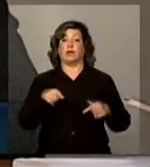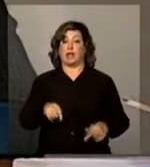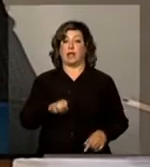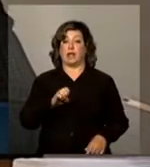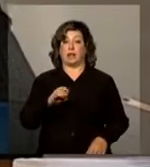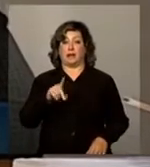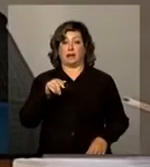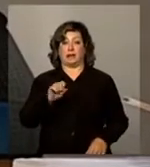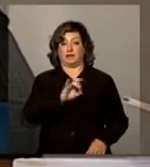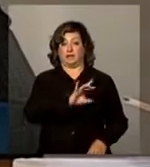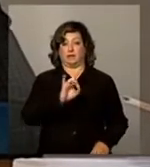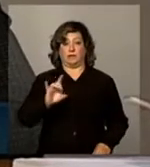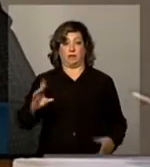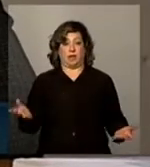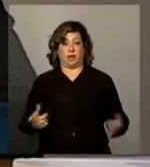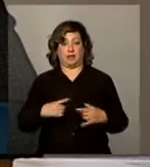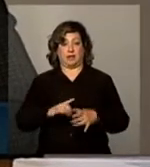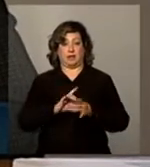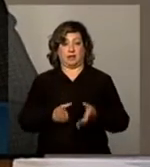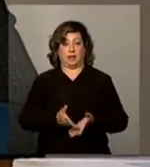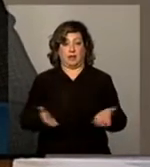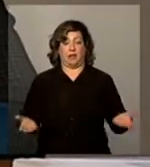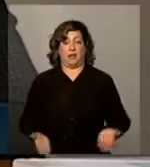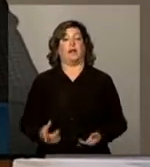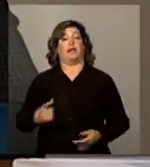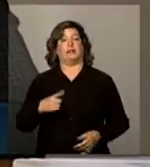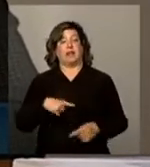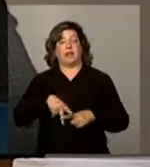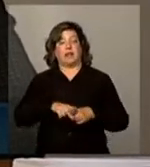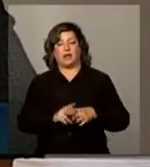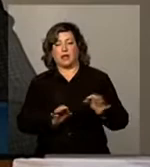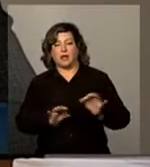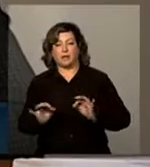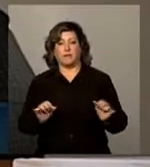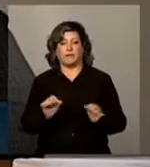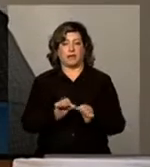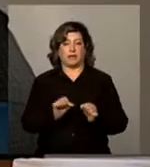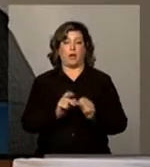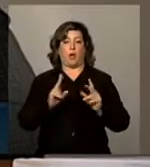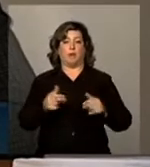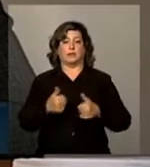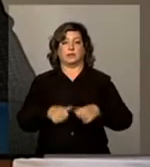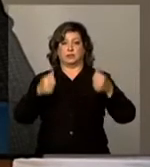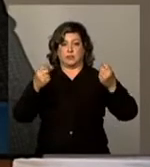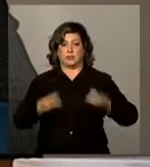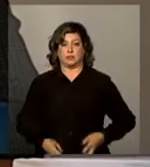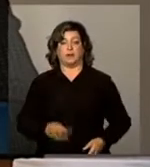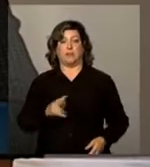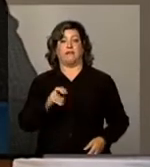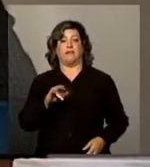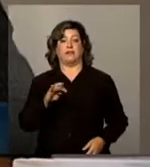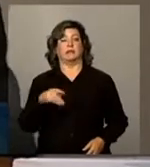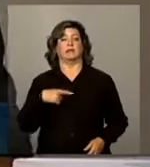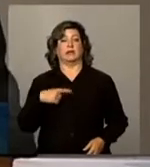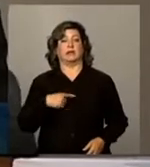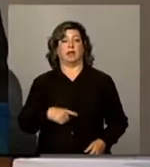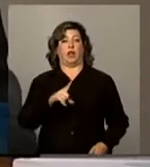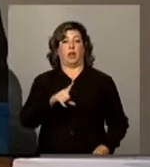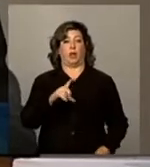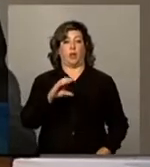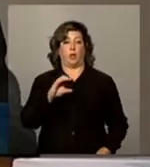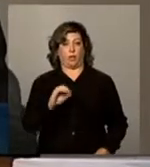sendo liberadas agora têm esse ajuste feito, como estão previstos explicitamente na Lei de Diretrizes